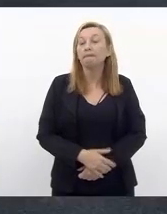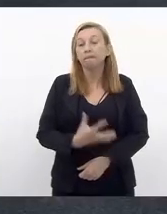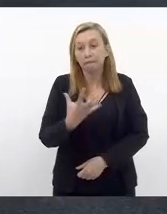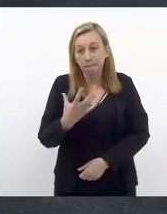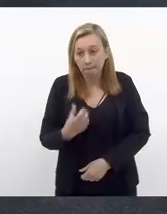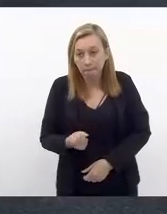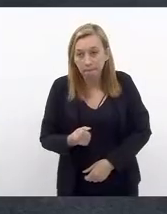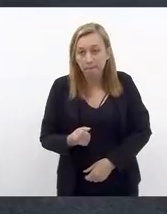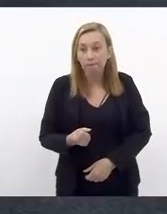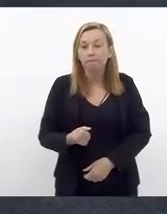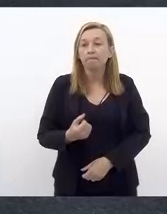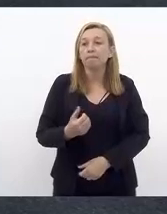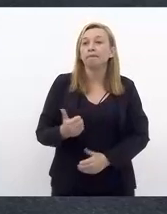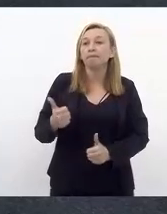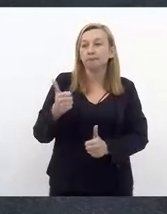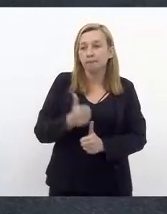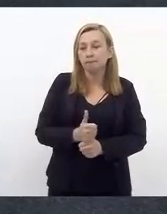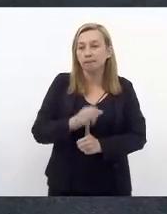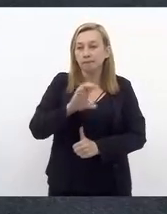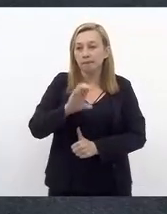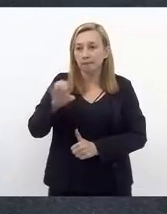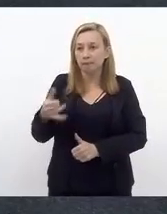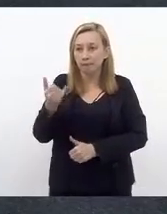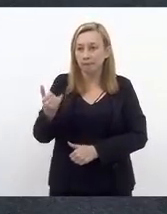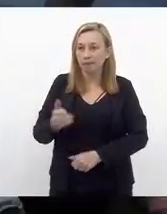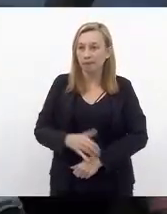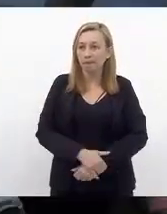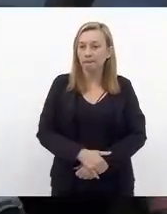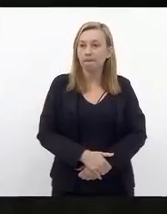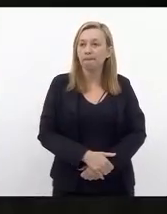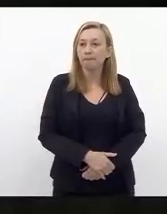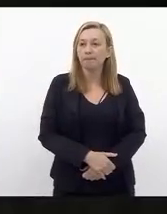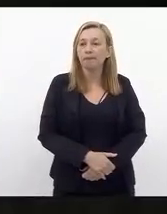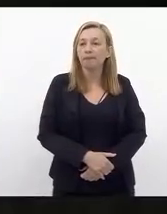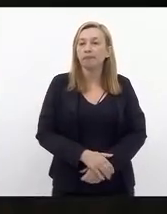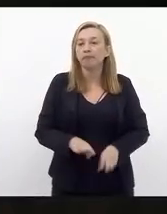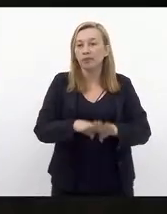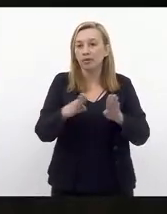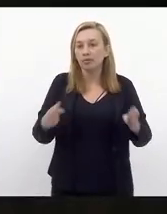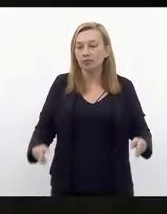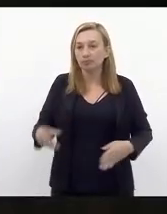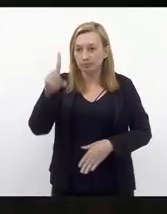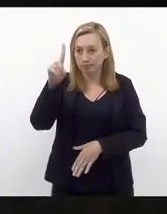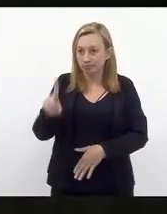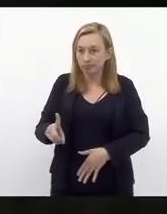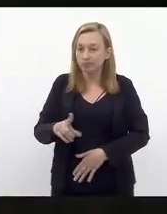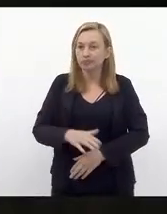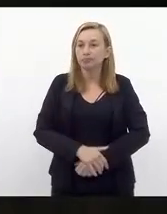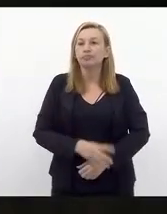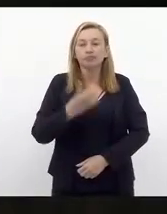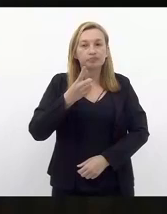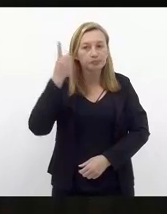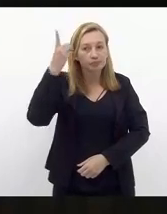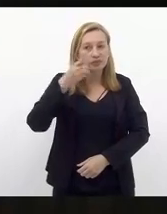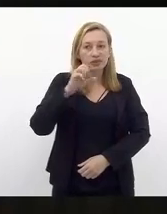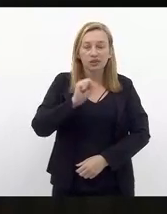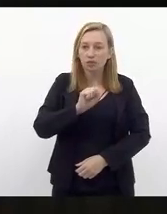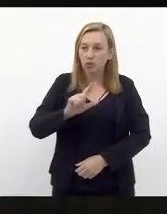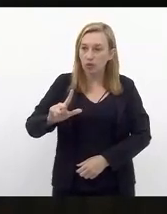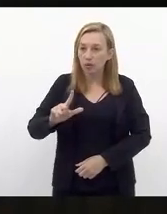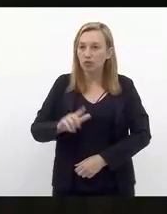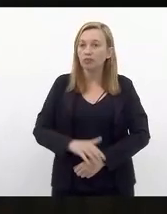favorável nos termos do substitutivo da ccj pela mesa diretora Deputado Samuel